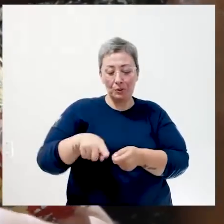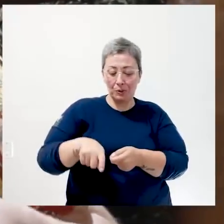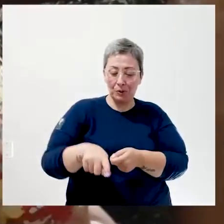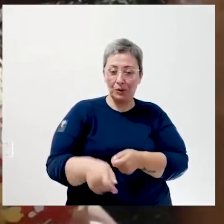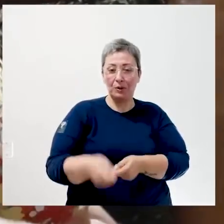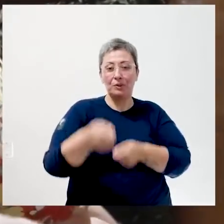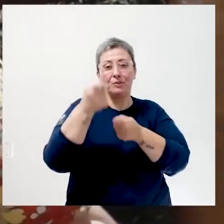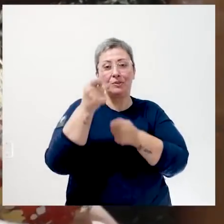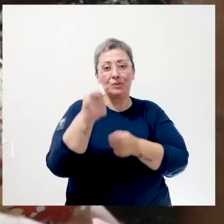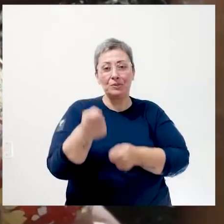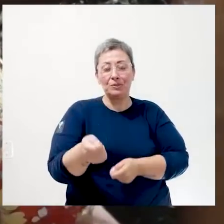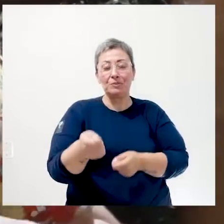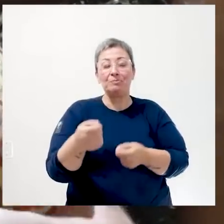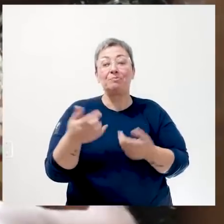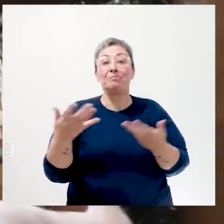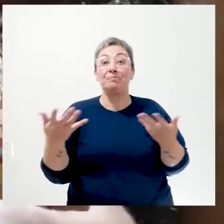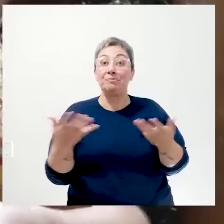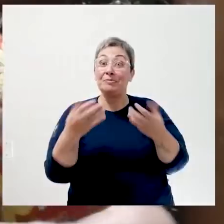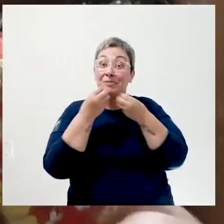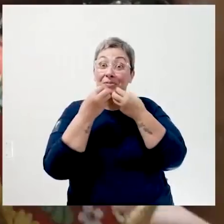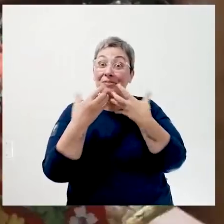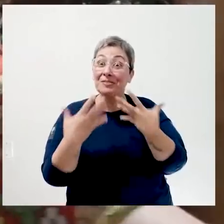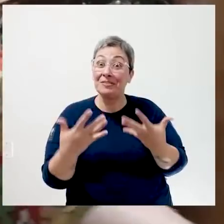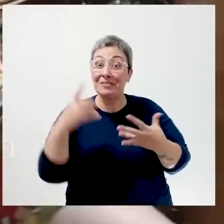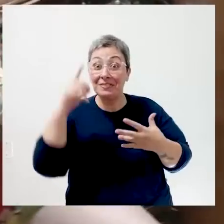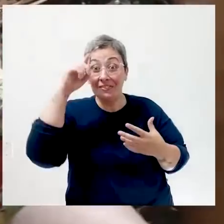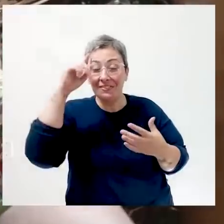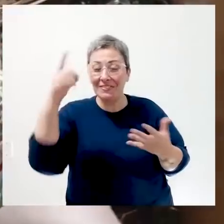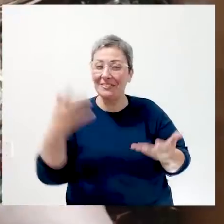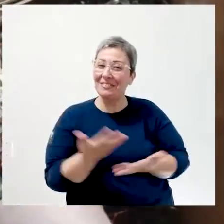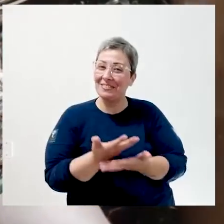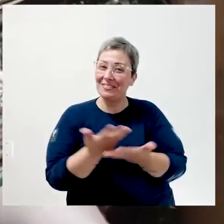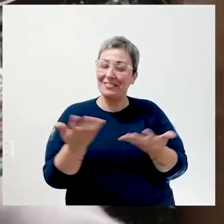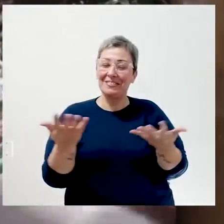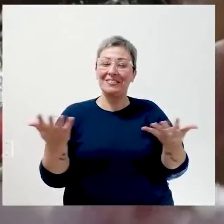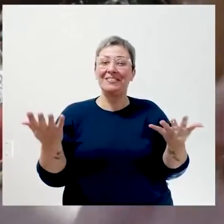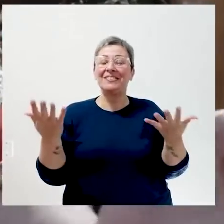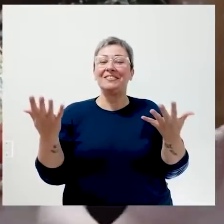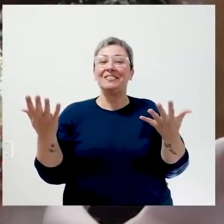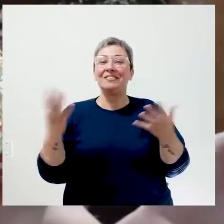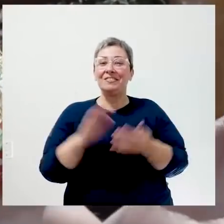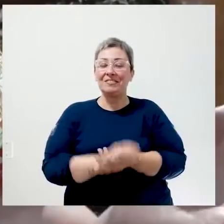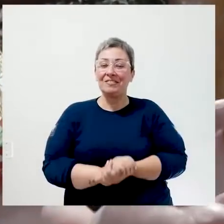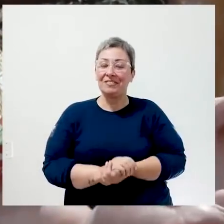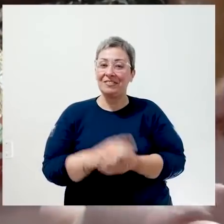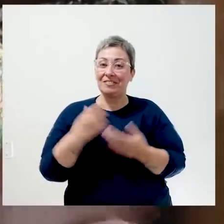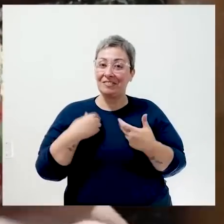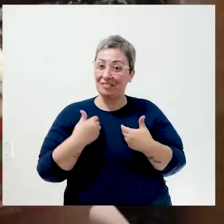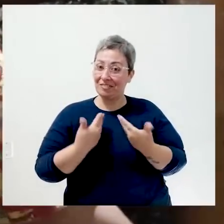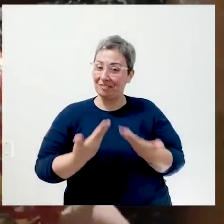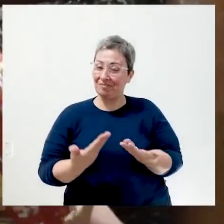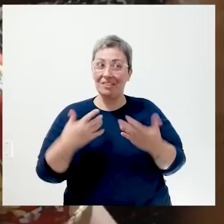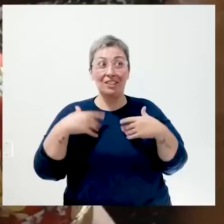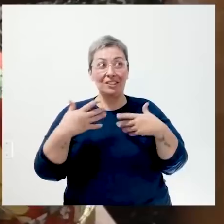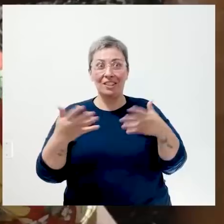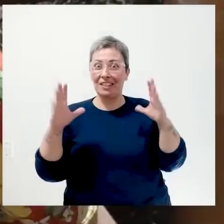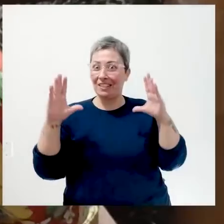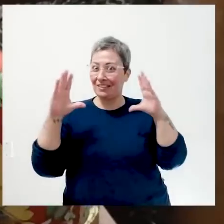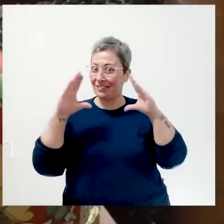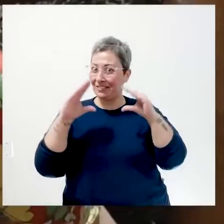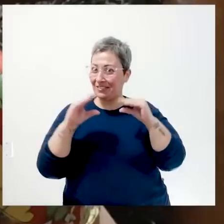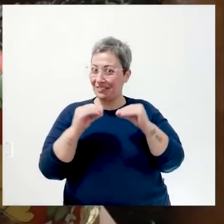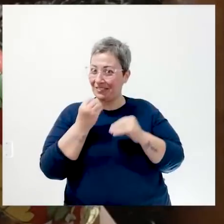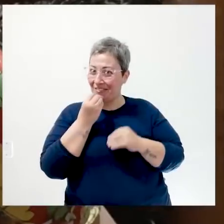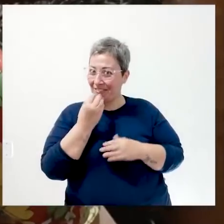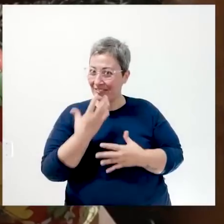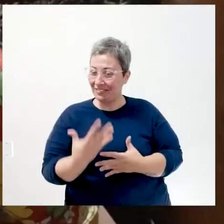na minhoca. Bom dia pra vocês! Pra mim já é